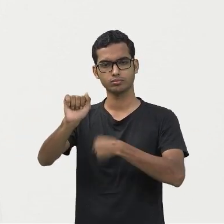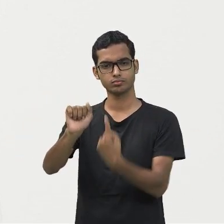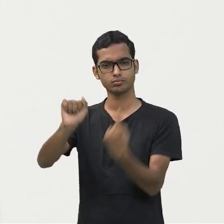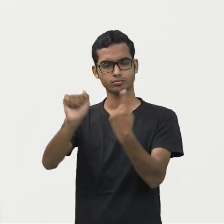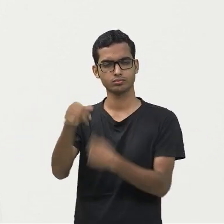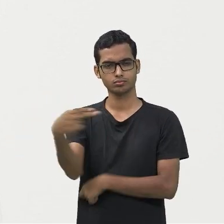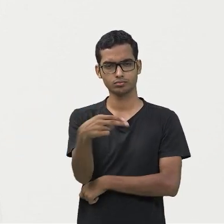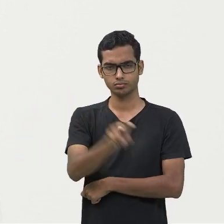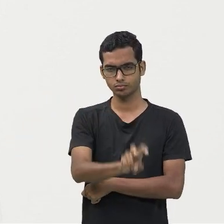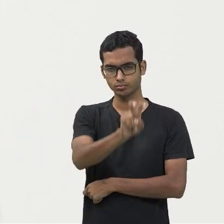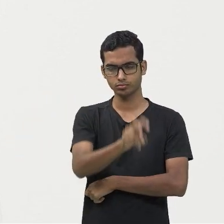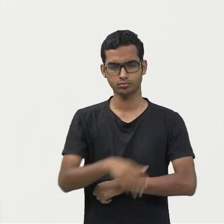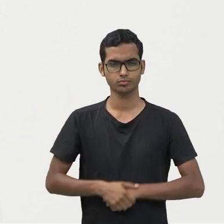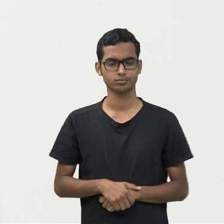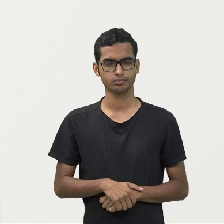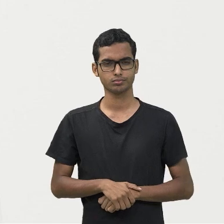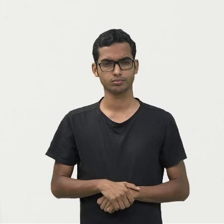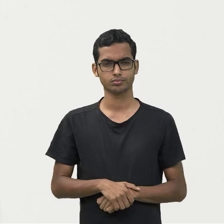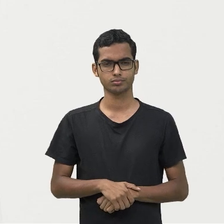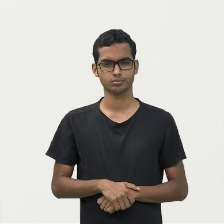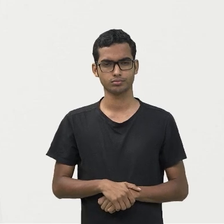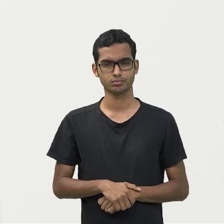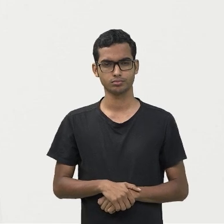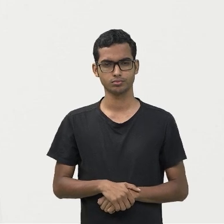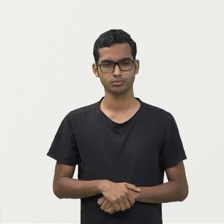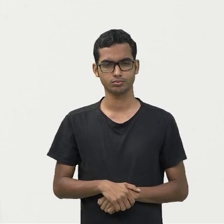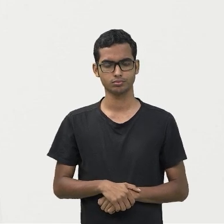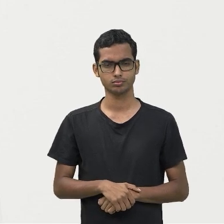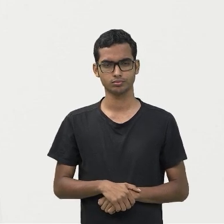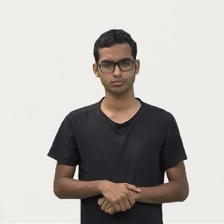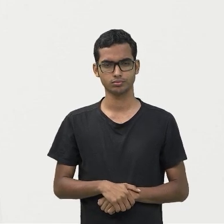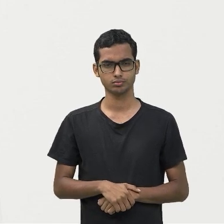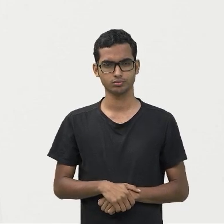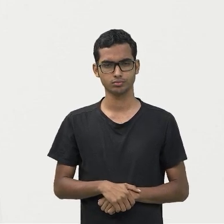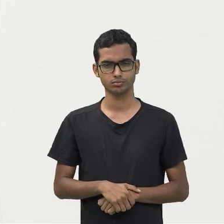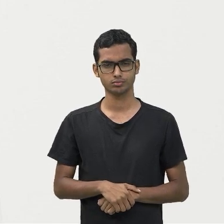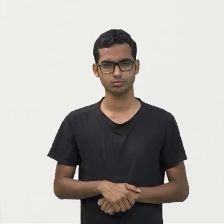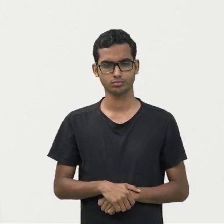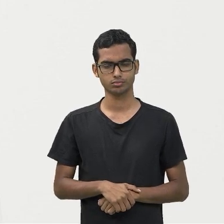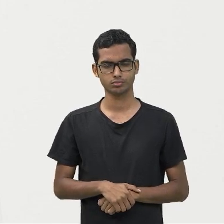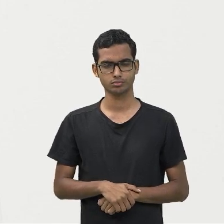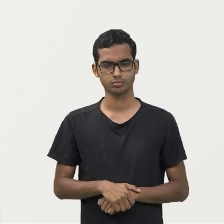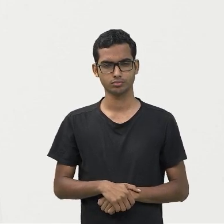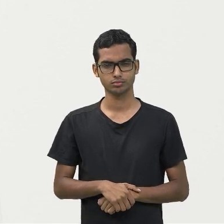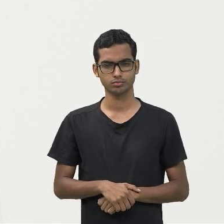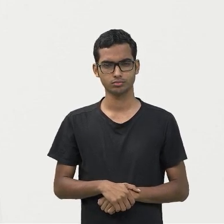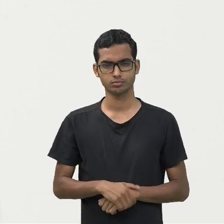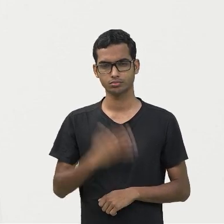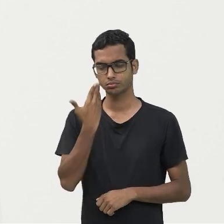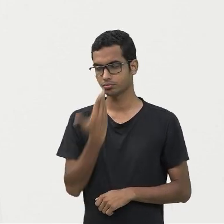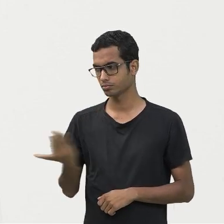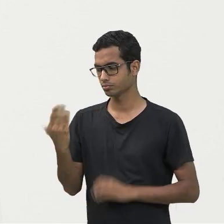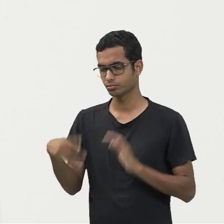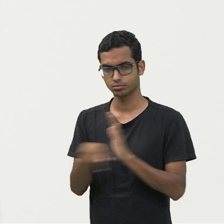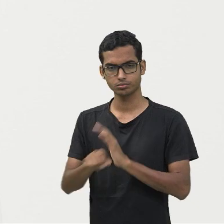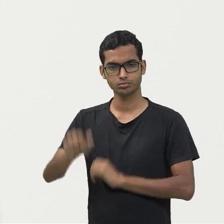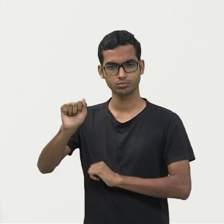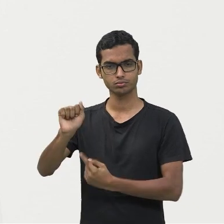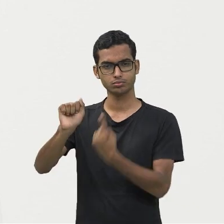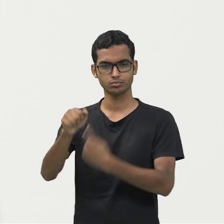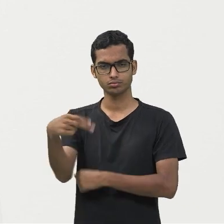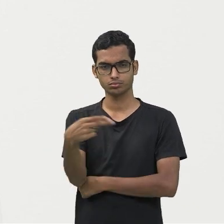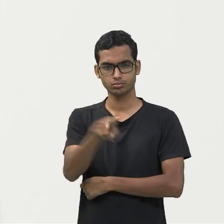vamos lá. Eu já tenho aqui o meu A1, tá bom? Eu já sei que a minha sequência vai começar com este